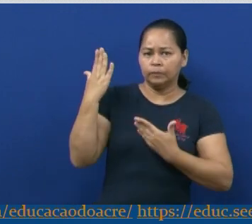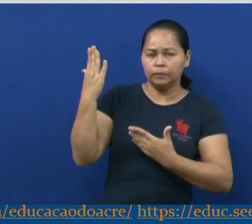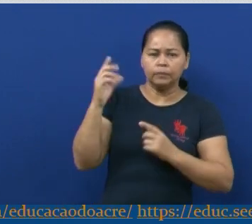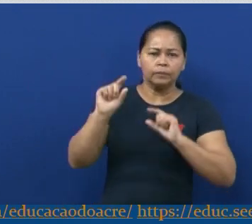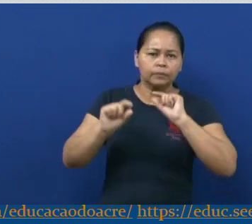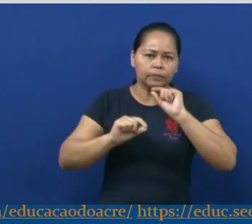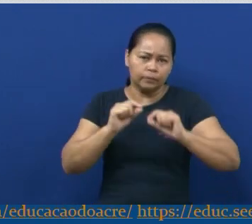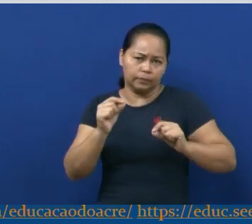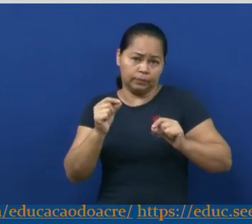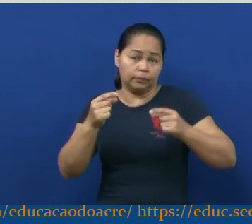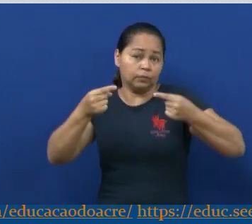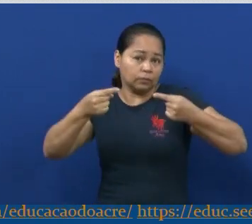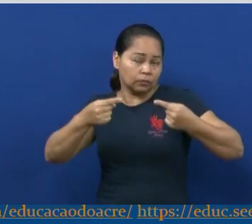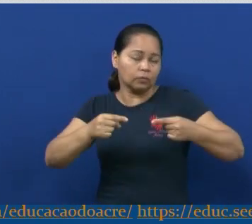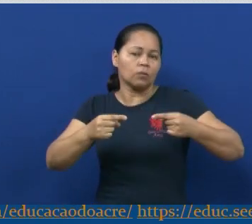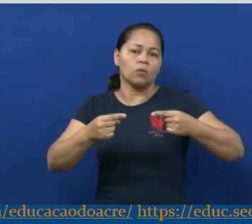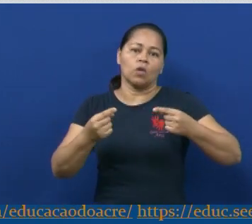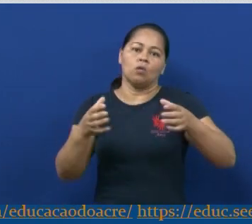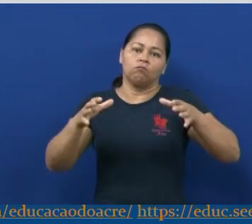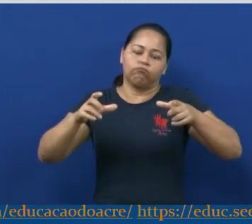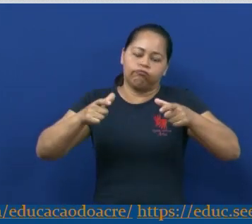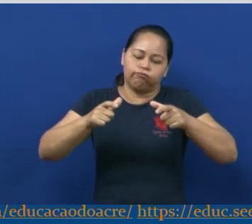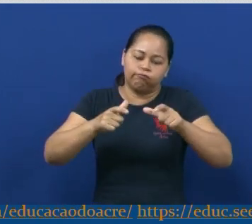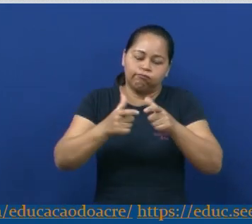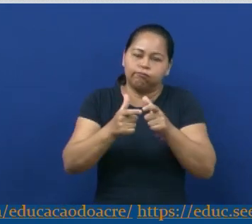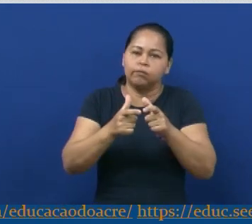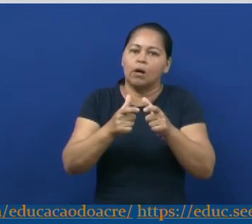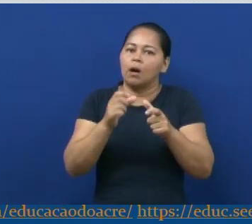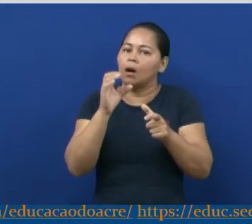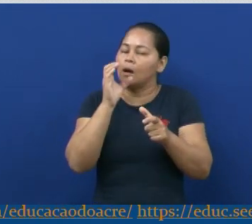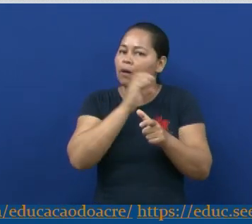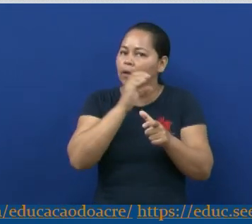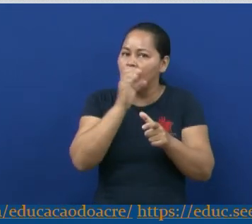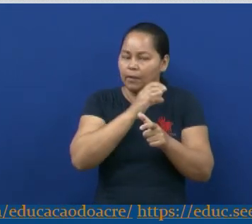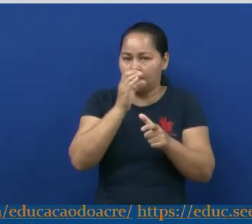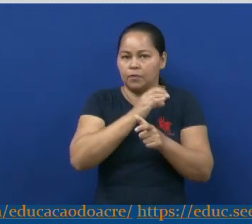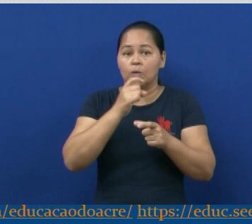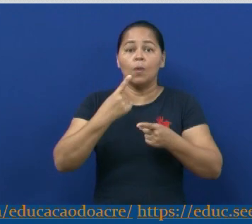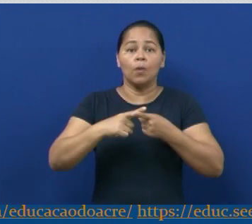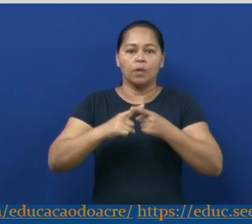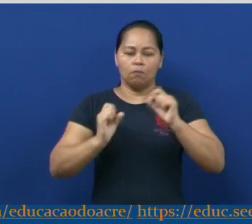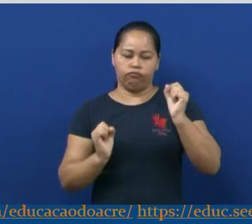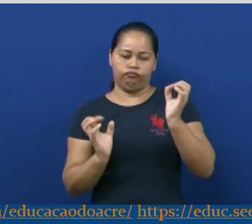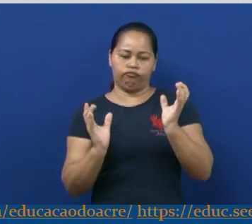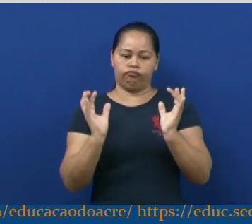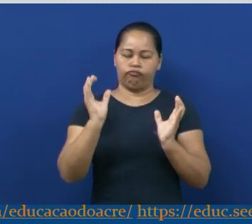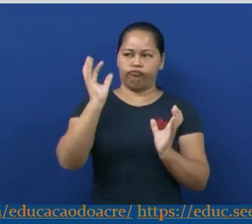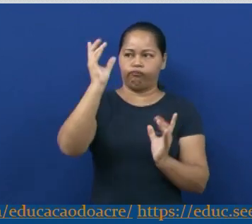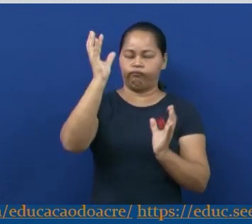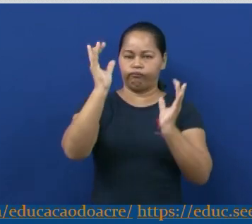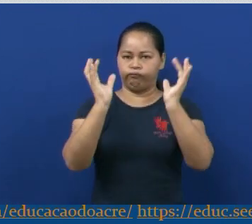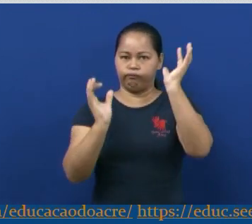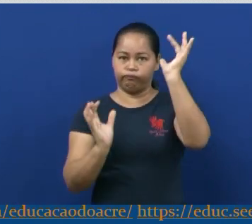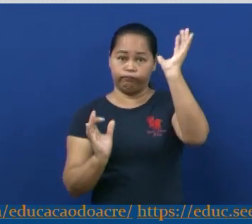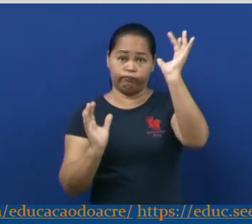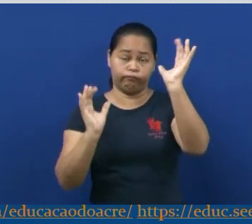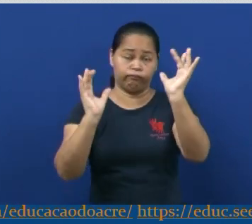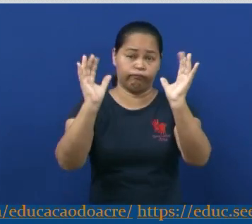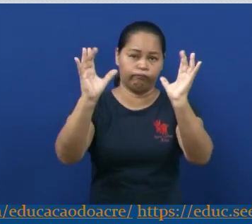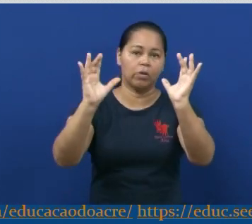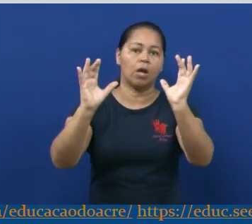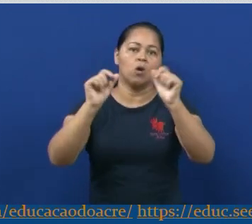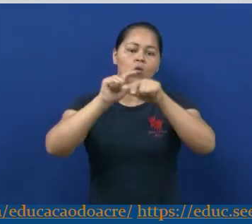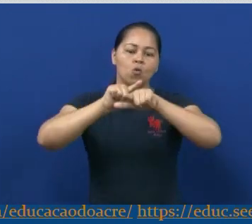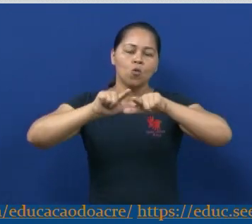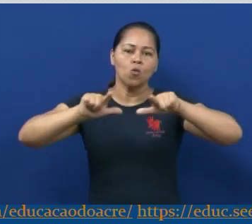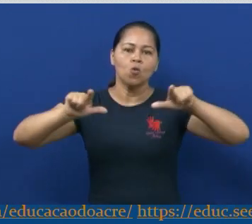contra o coronavírus diminuíram maciçamente a poluição do ar e podem ter salvado a vida de